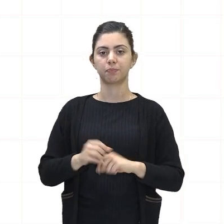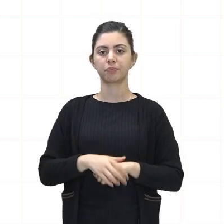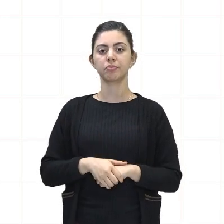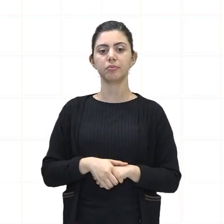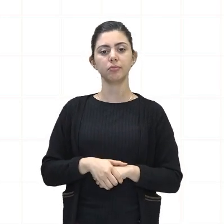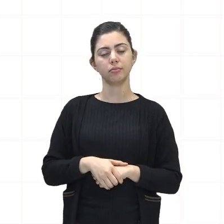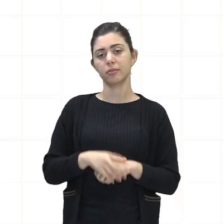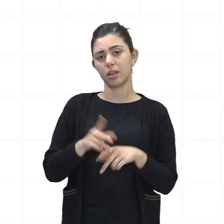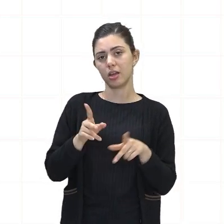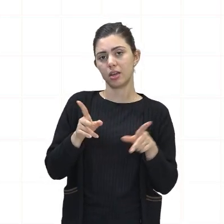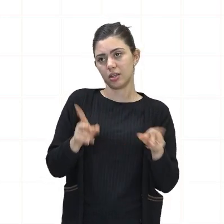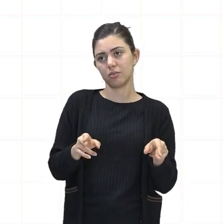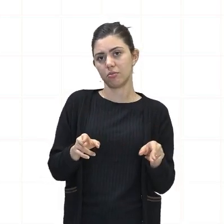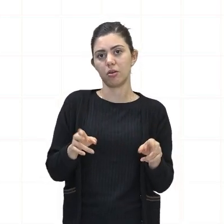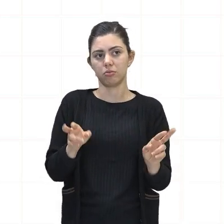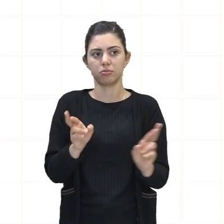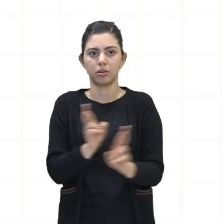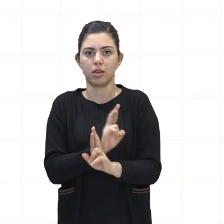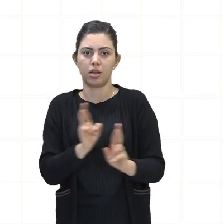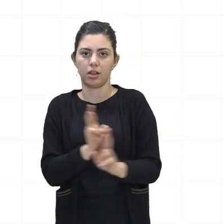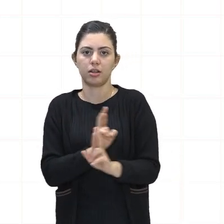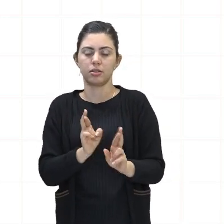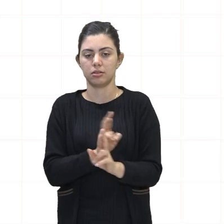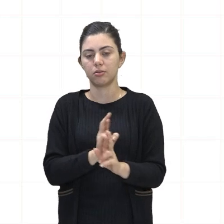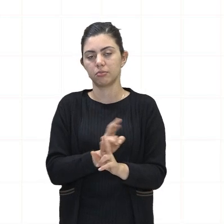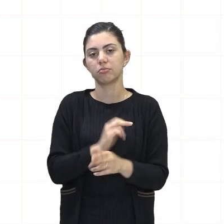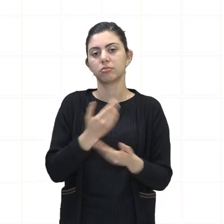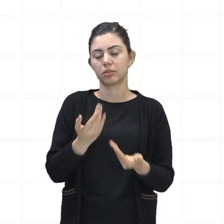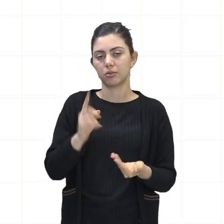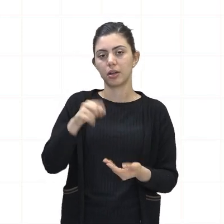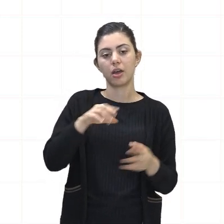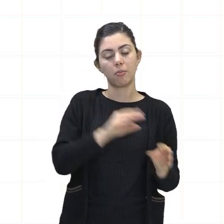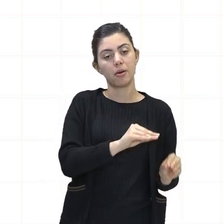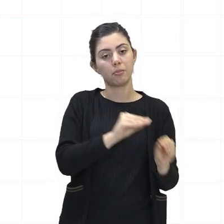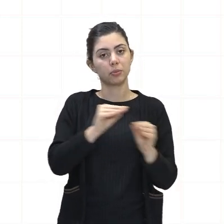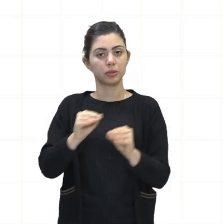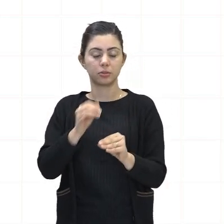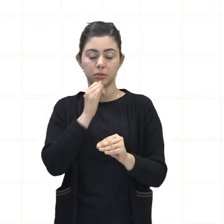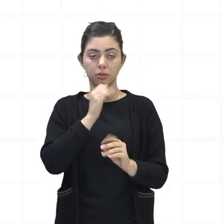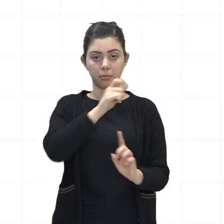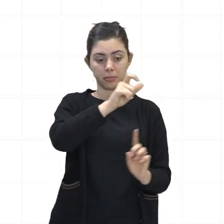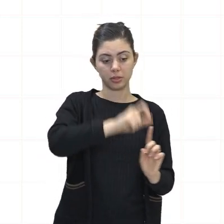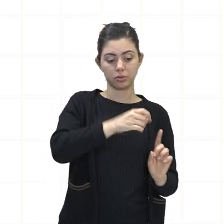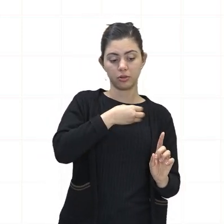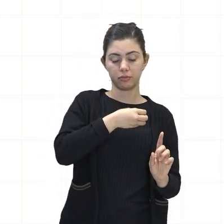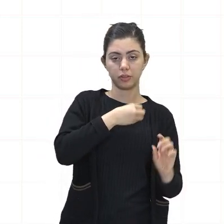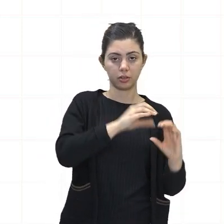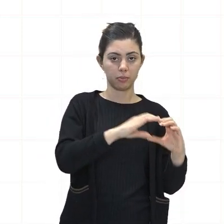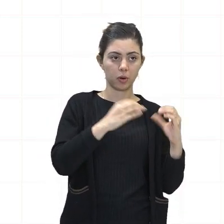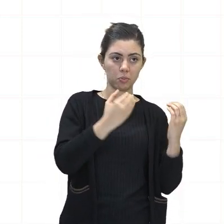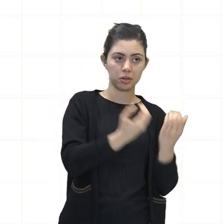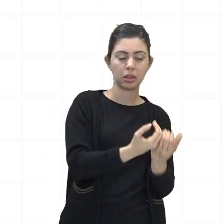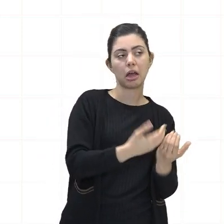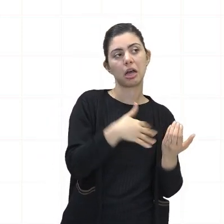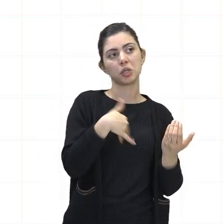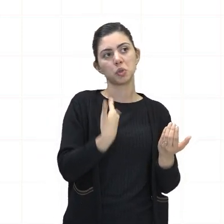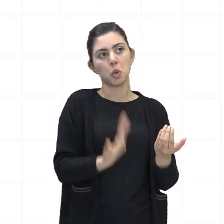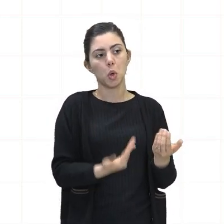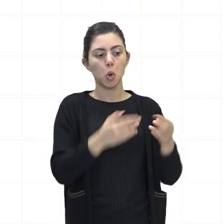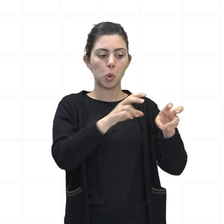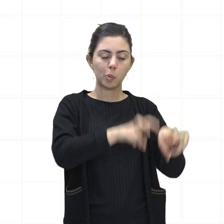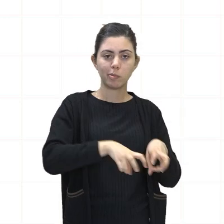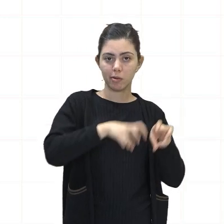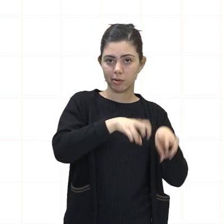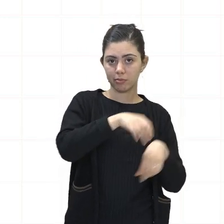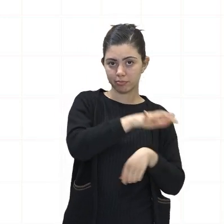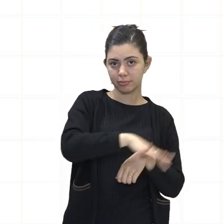é a mesma, né? Quando você tem ali essa mudança de uma pessoa que vive numa comunidade rural, numa área